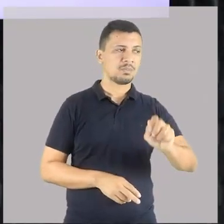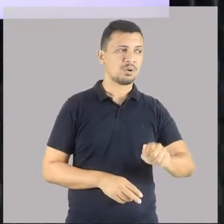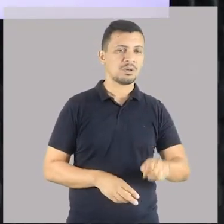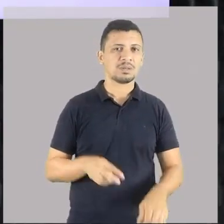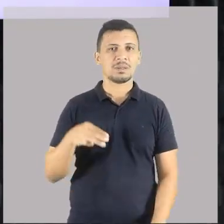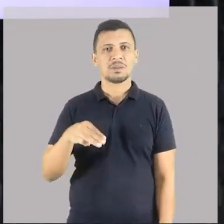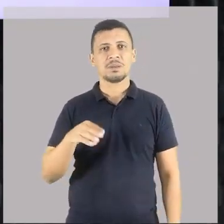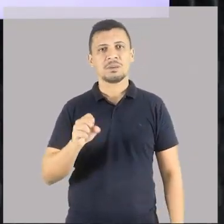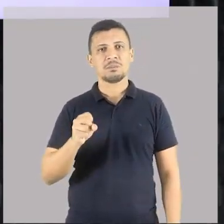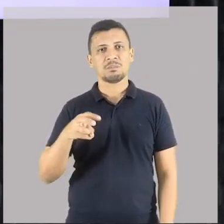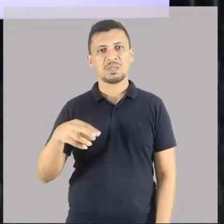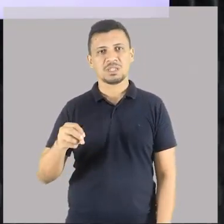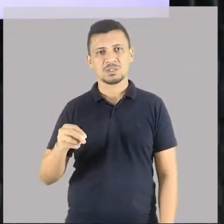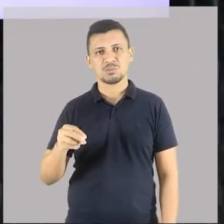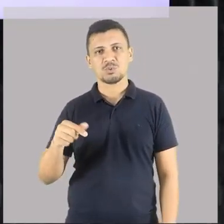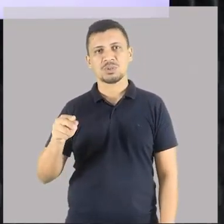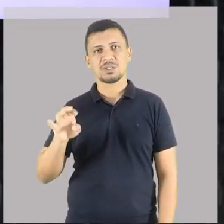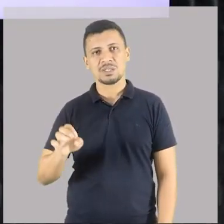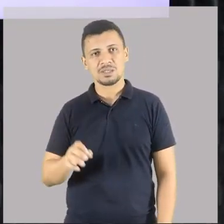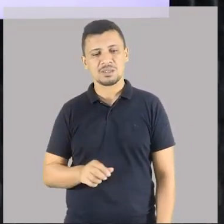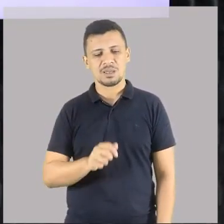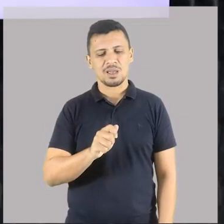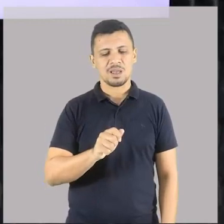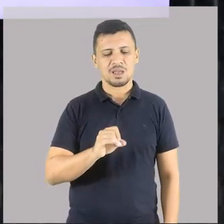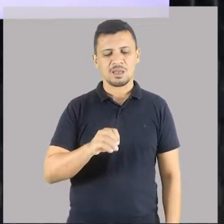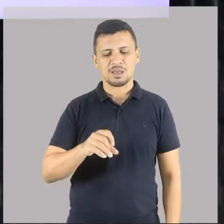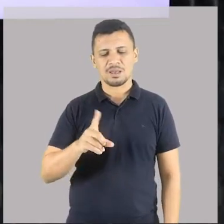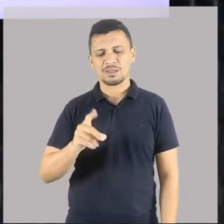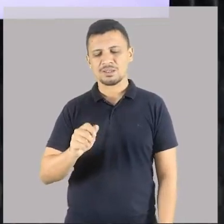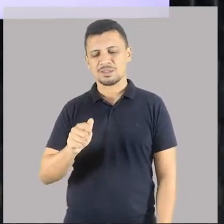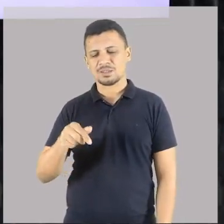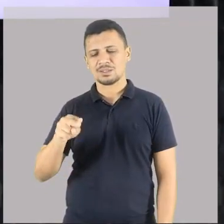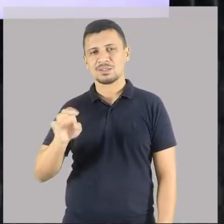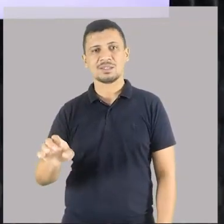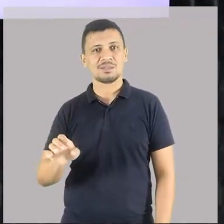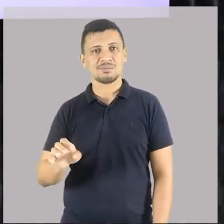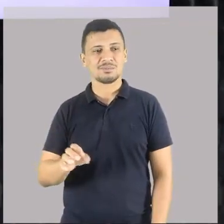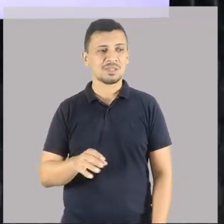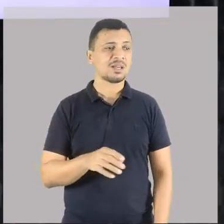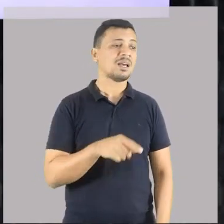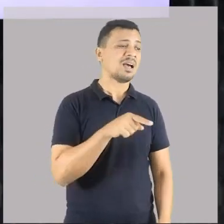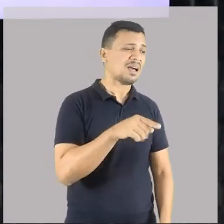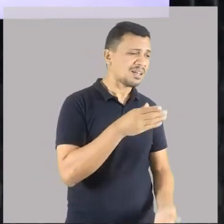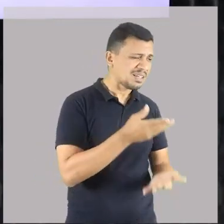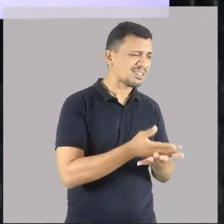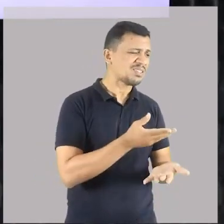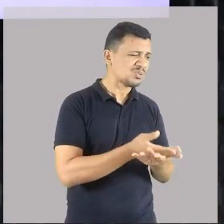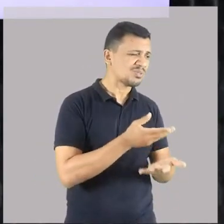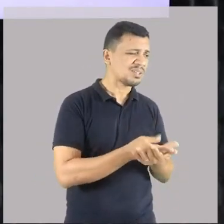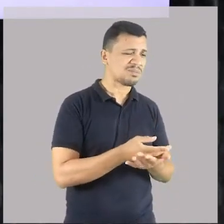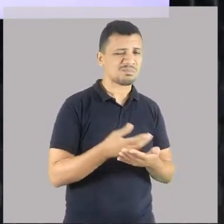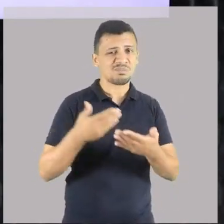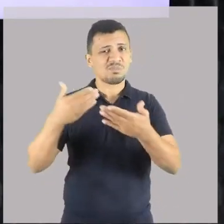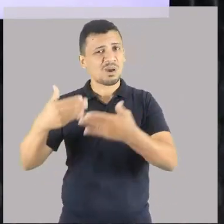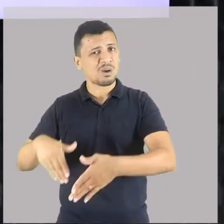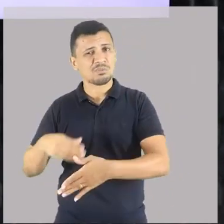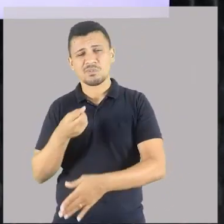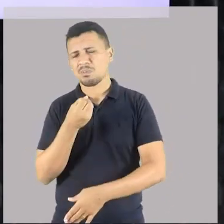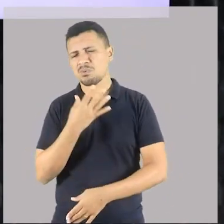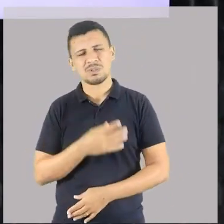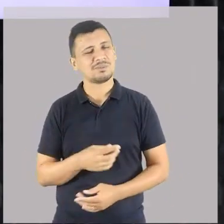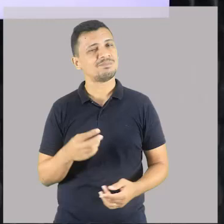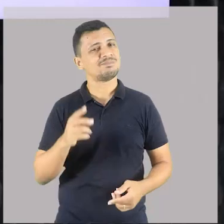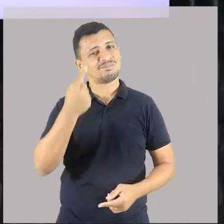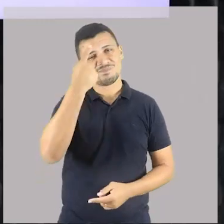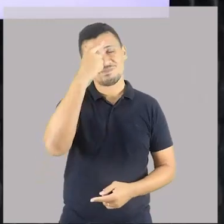o ainda que, certo? Ainda que tenha estudado, não fez boa prova, eu tenho ideia de contraste. Ainda